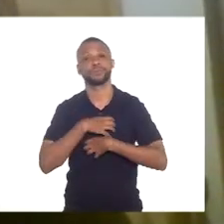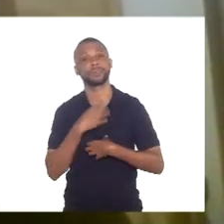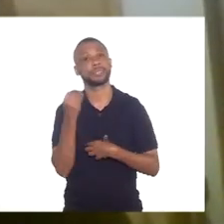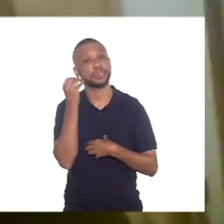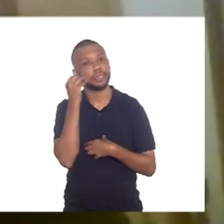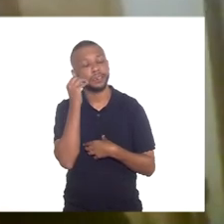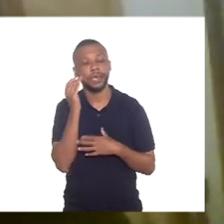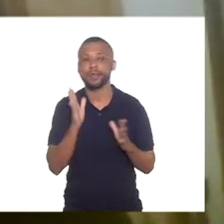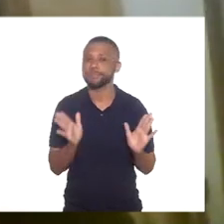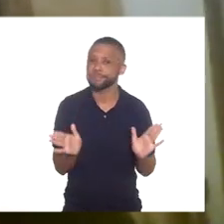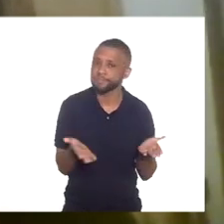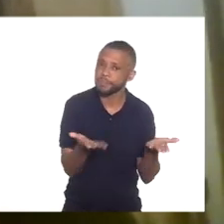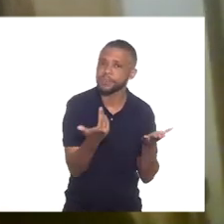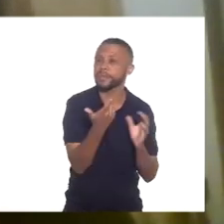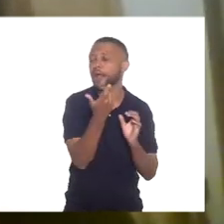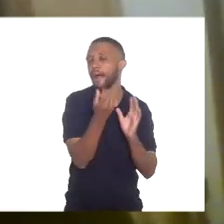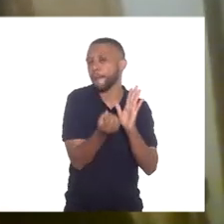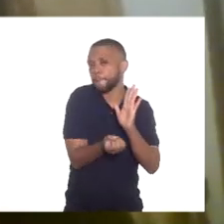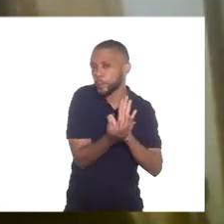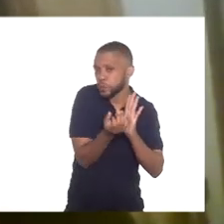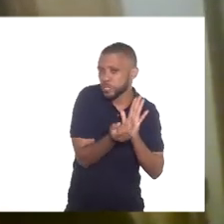etc. Né?